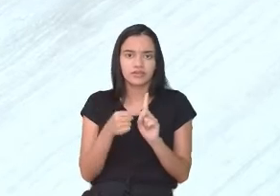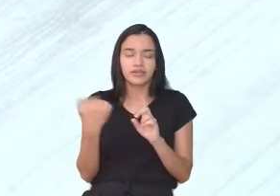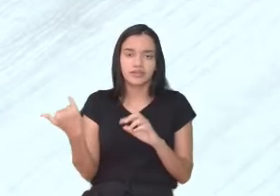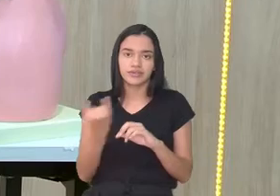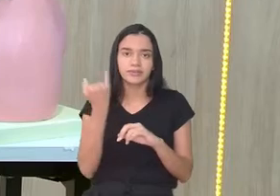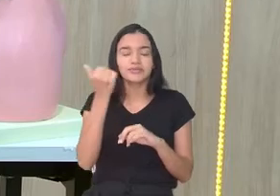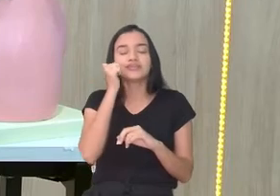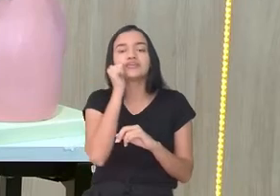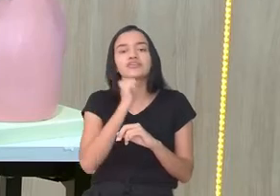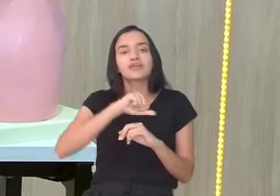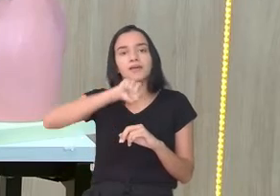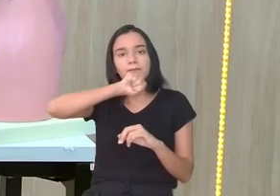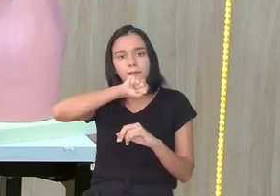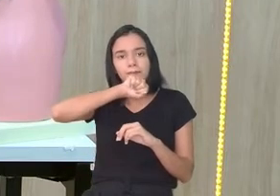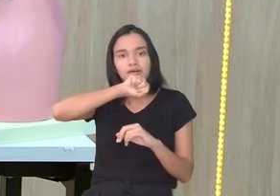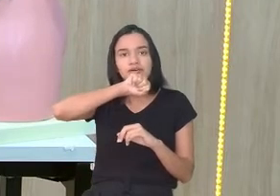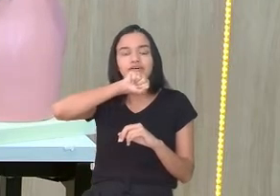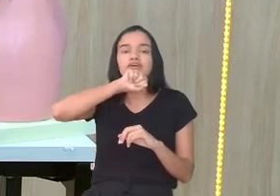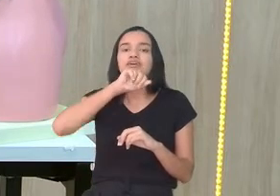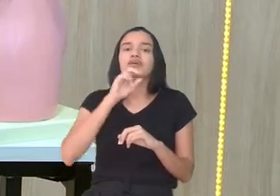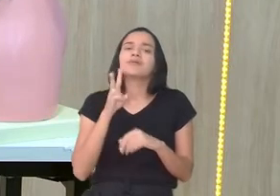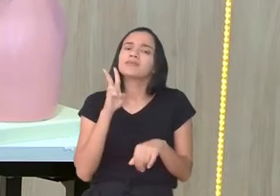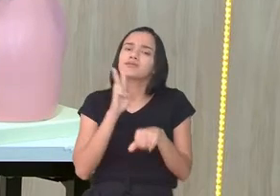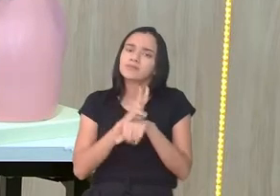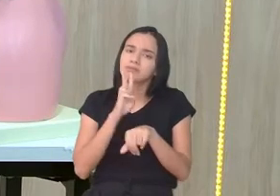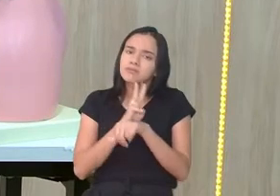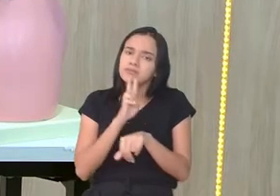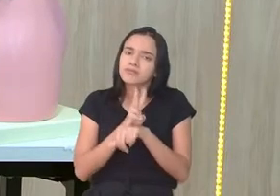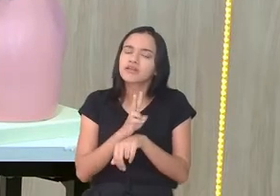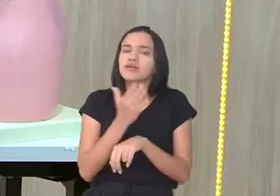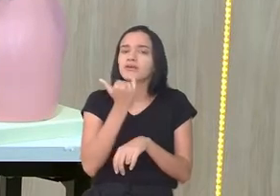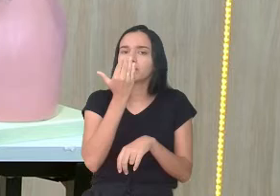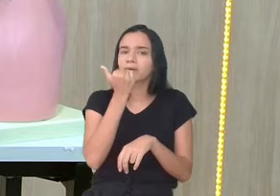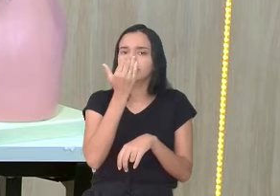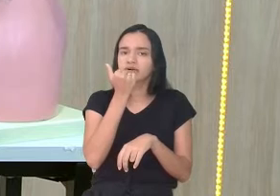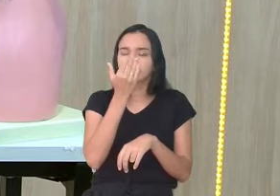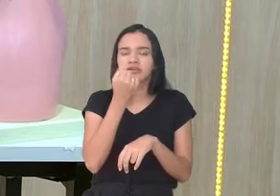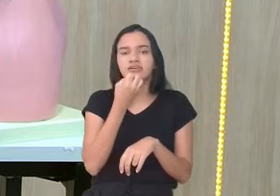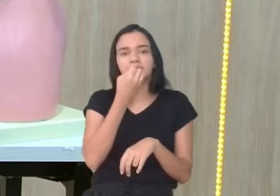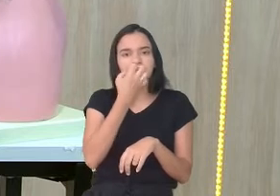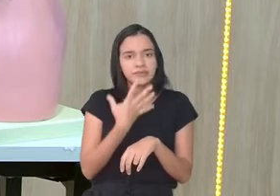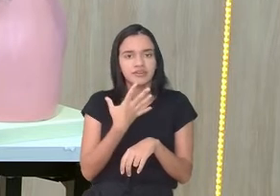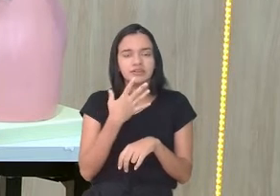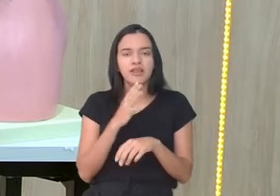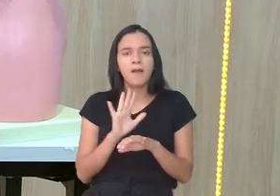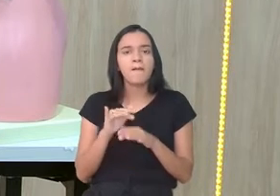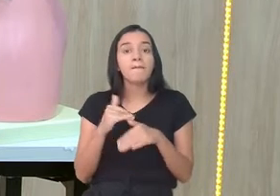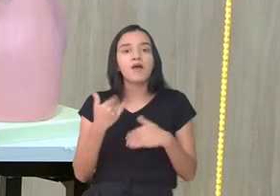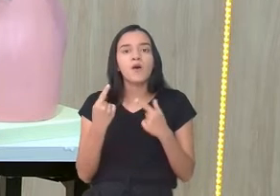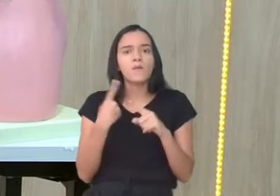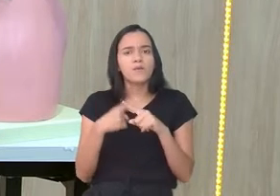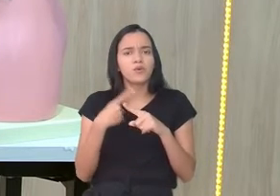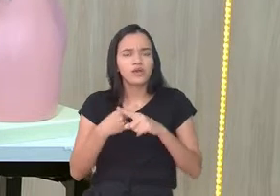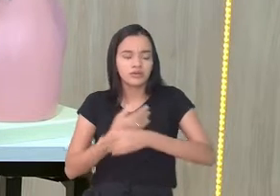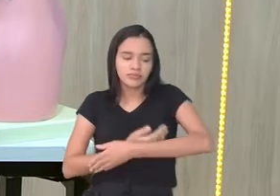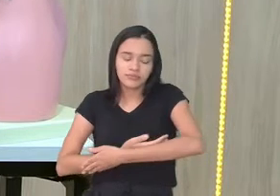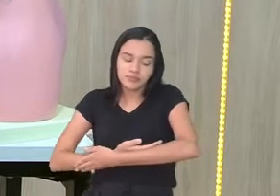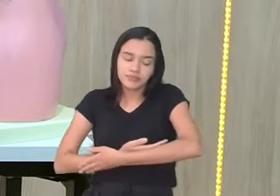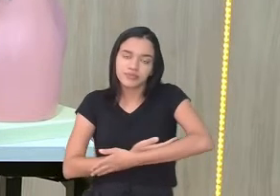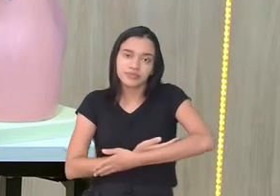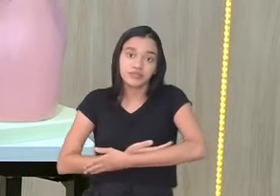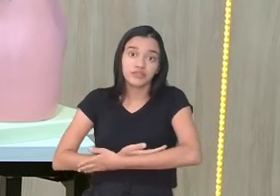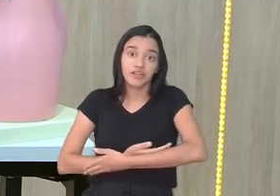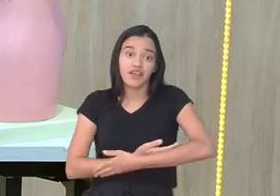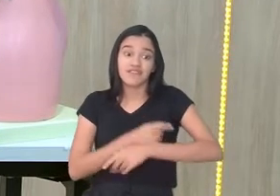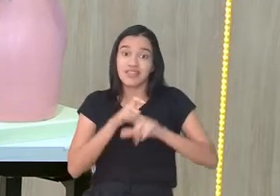que a mãe realmente ela seja bem cuidada, né? Que ela se alimente bem, porque ela está carregando um novo ser que vai depender